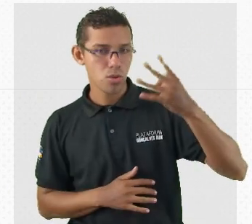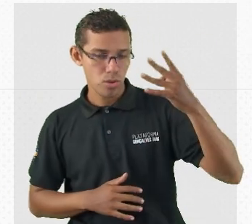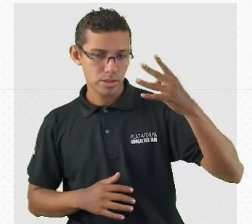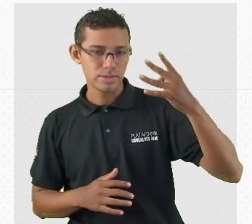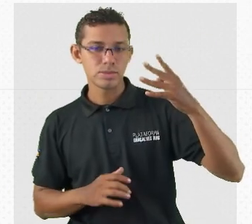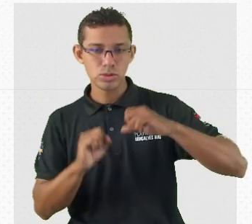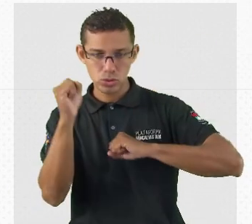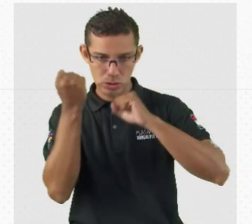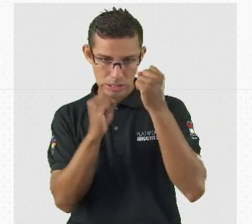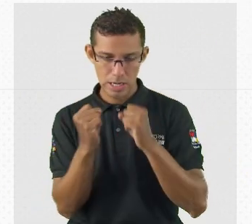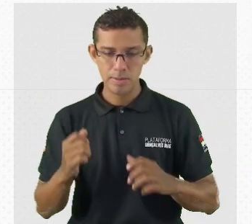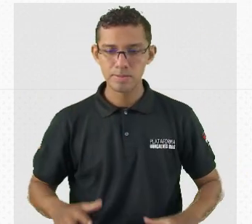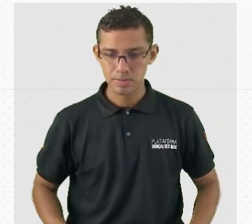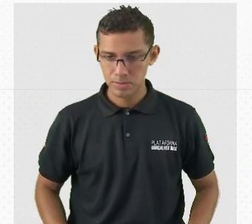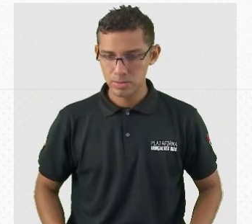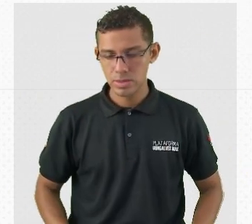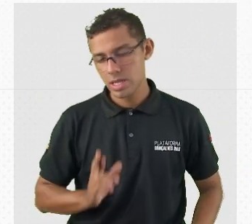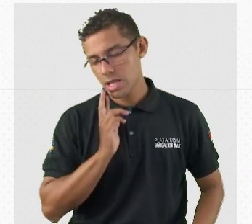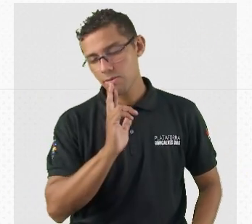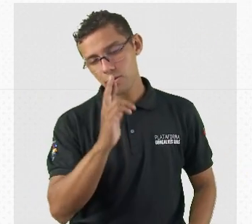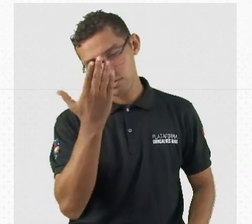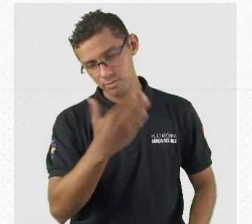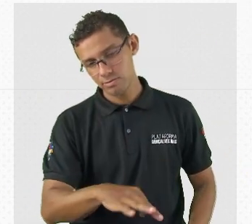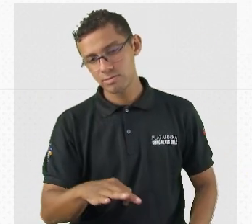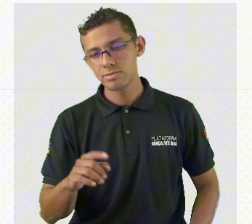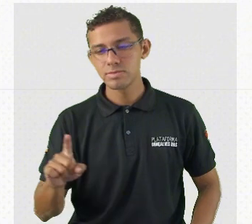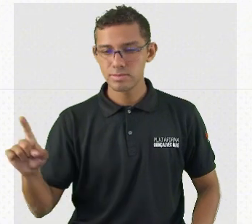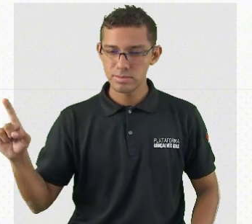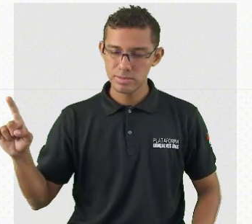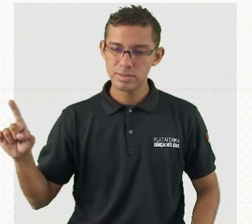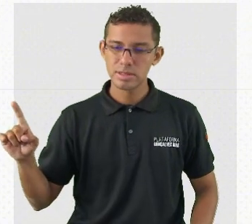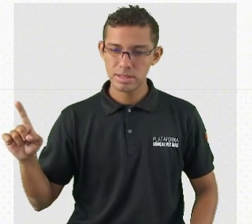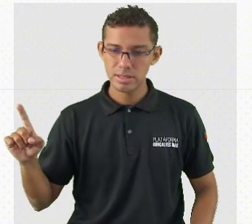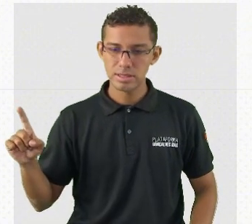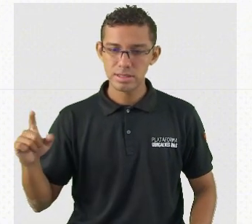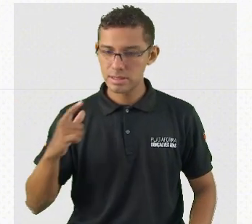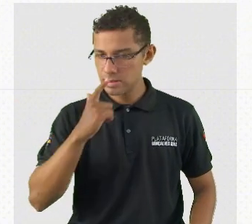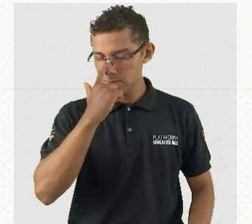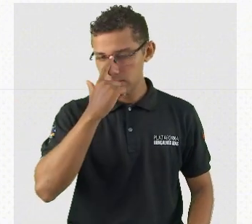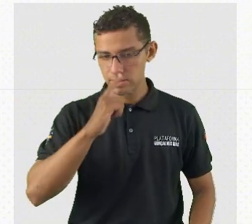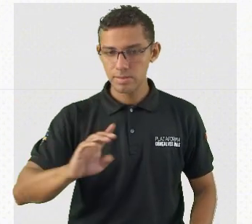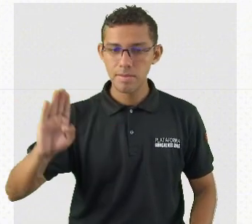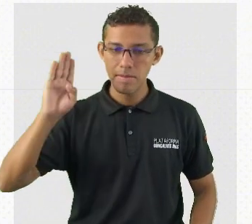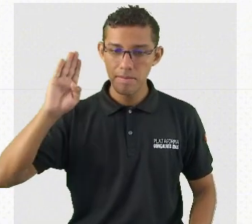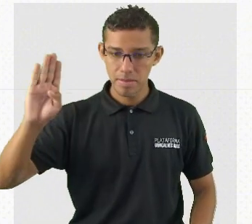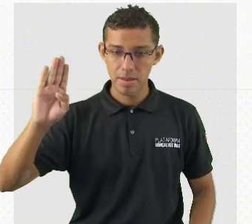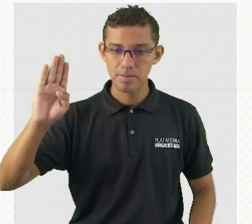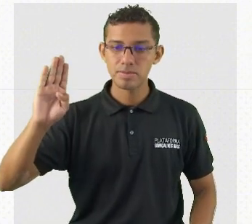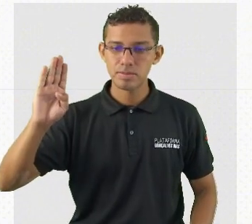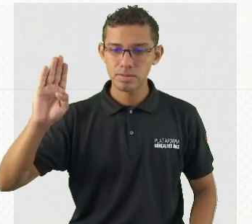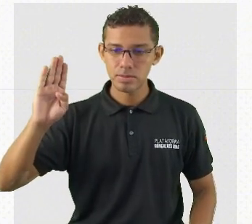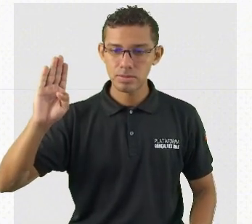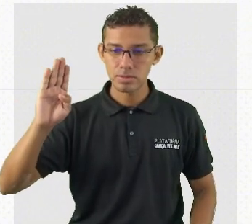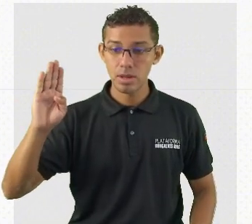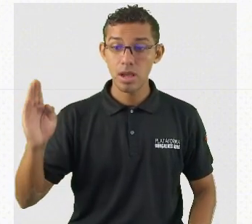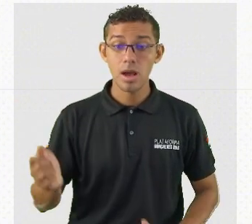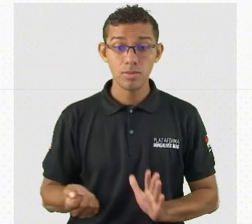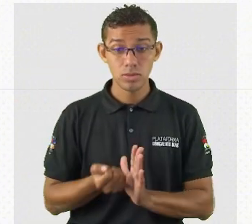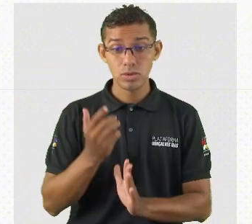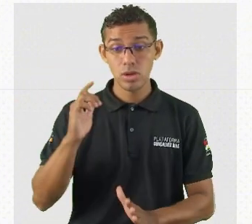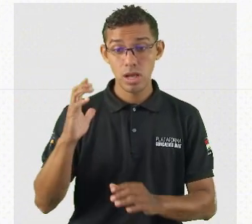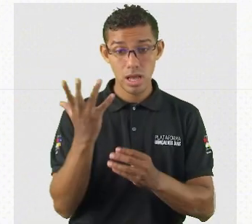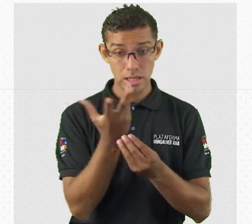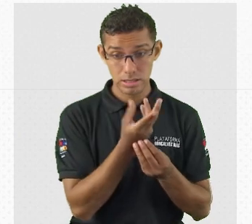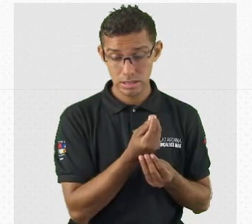revolução industrial, né, gente? Então, nosso gabarito aqui, para fechar com chave de ouro, é a letra B. Nós temos uma produção artesanal